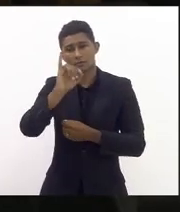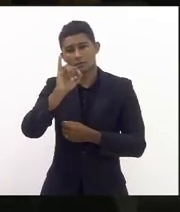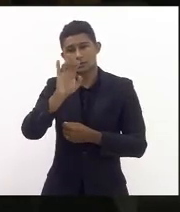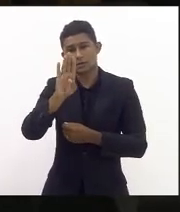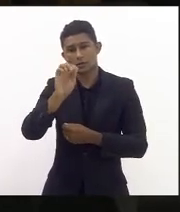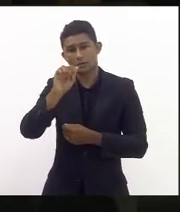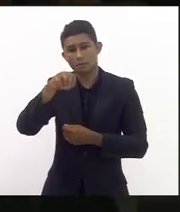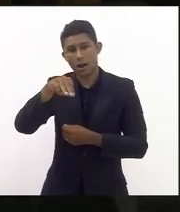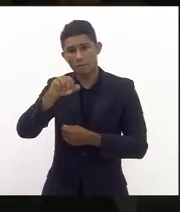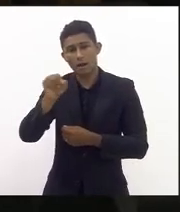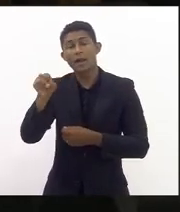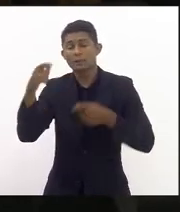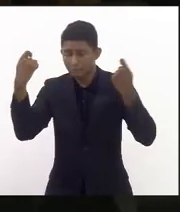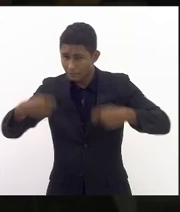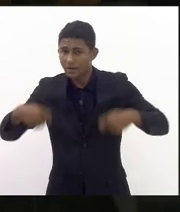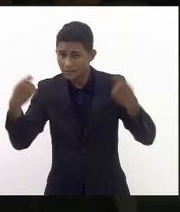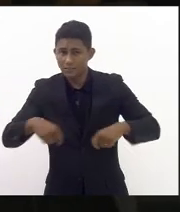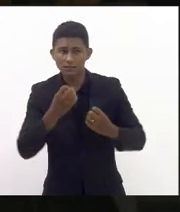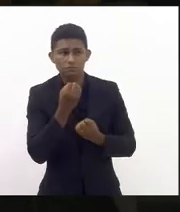manifestado. Porém, o IBAMA